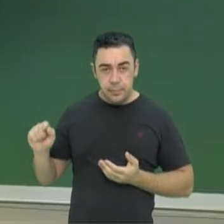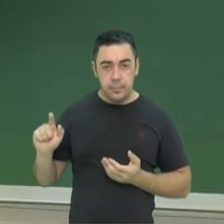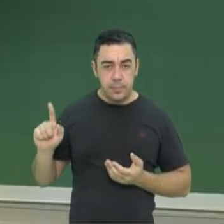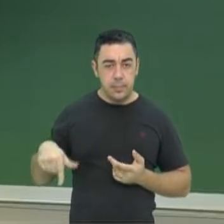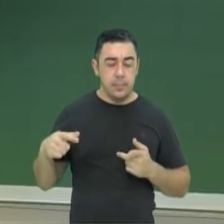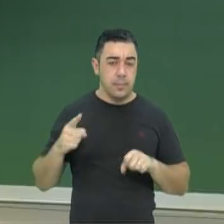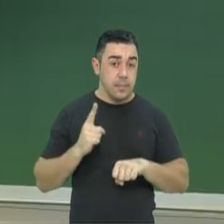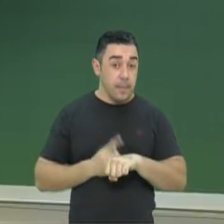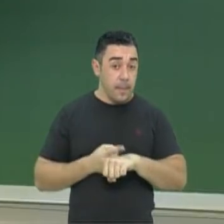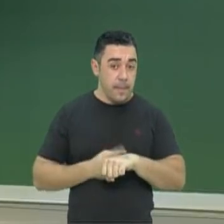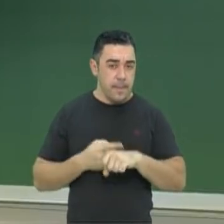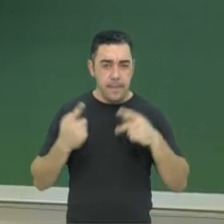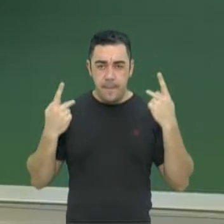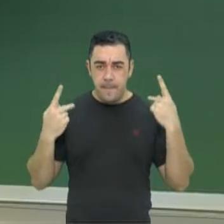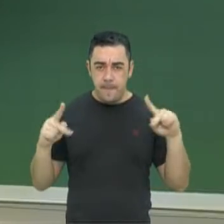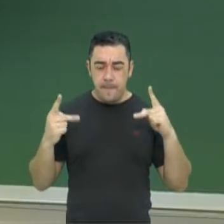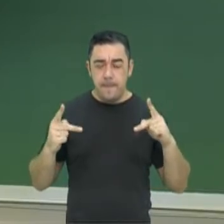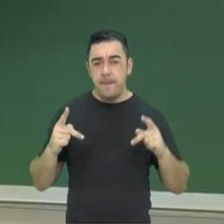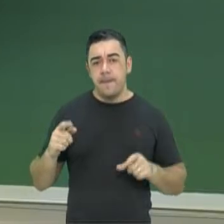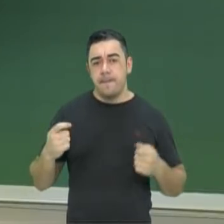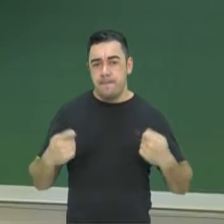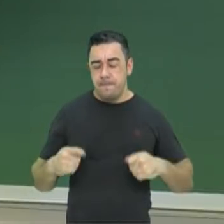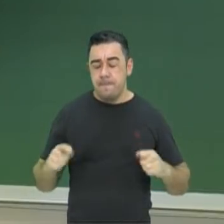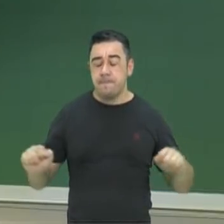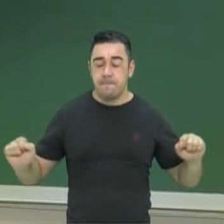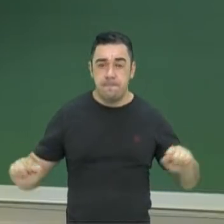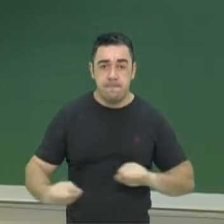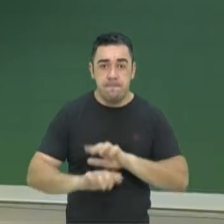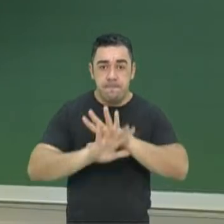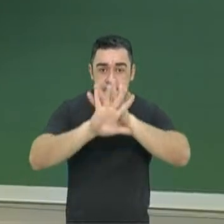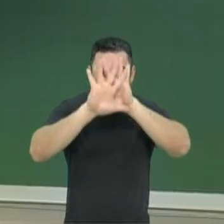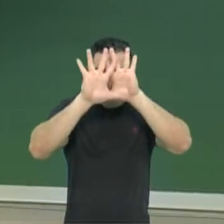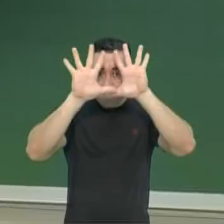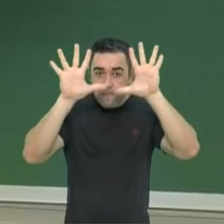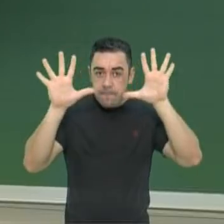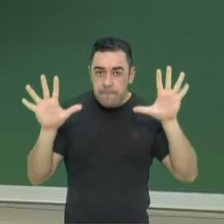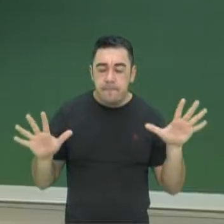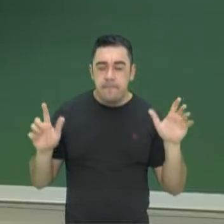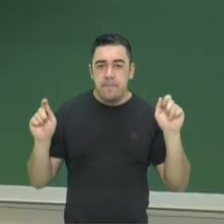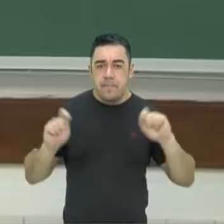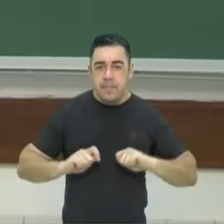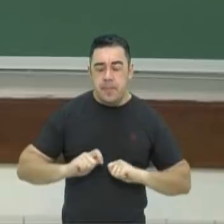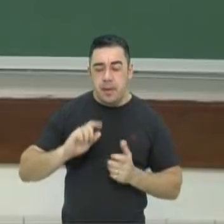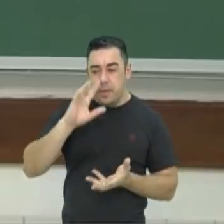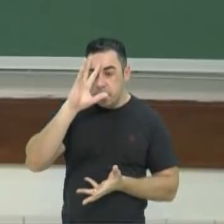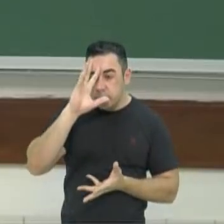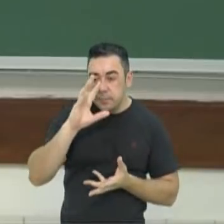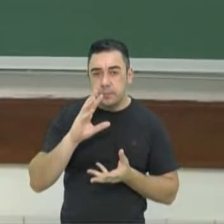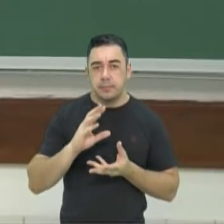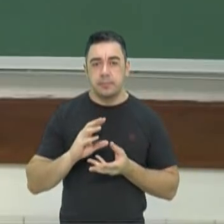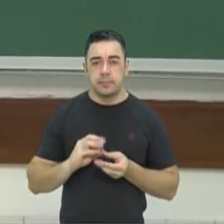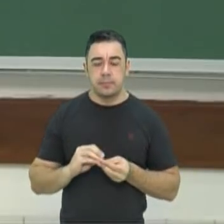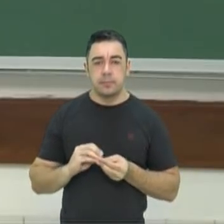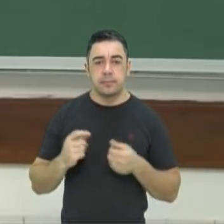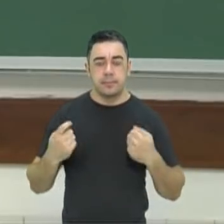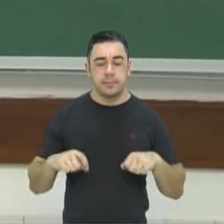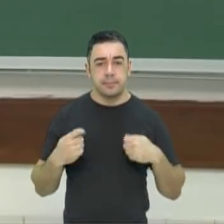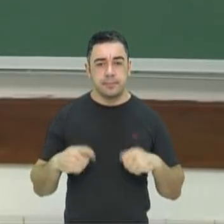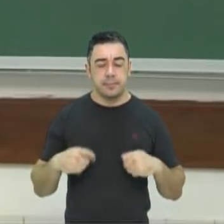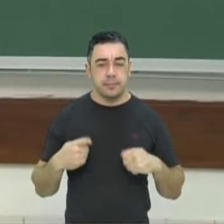sermão. Além de achar que ela deve ser compreensível, né, ele diz ali que ela precisa